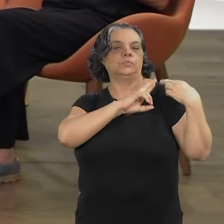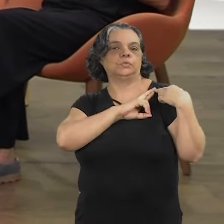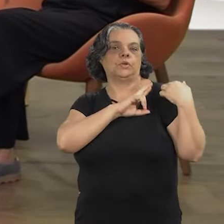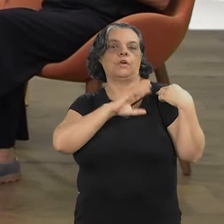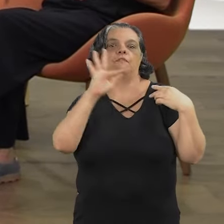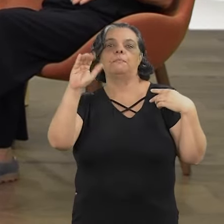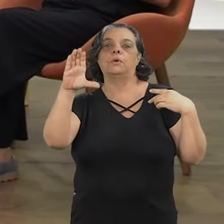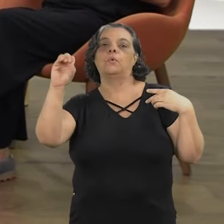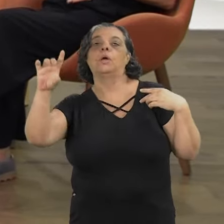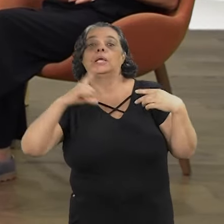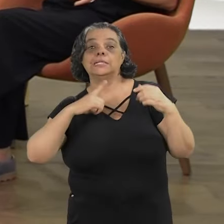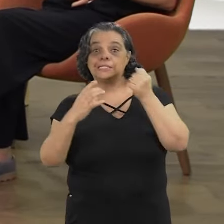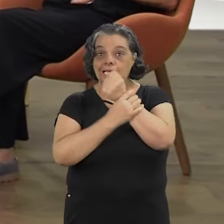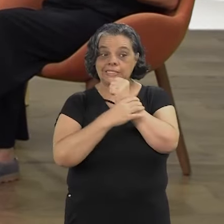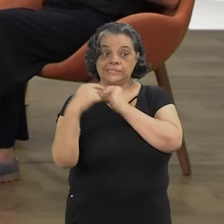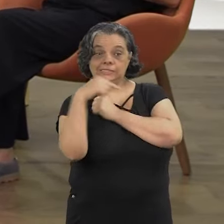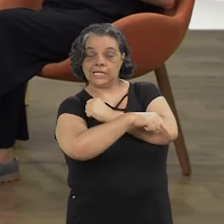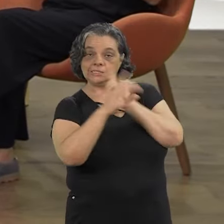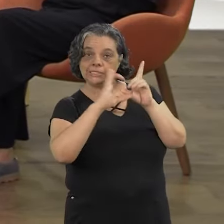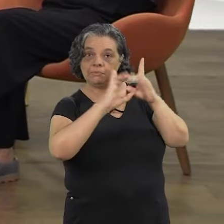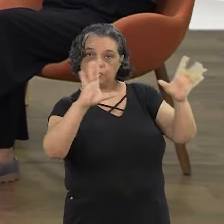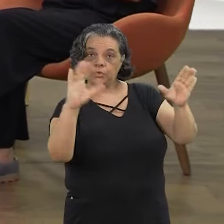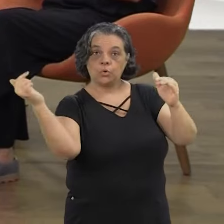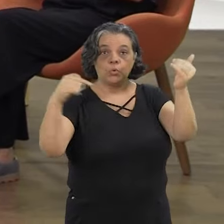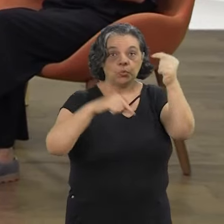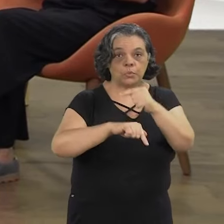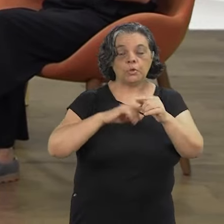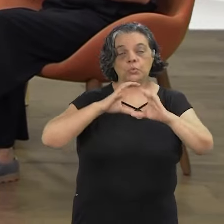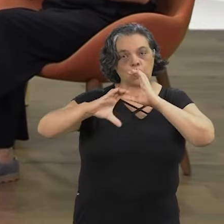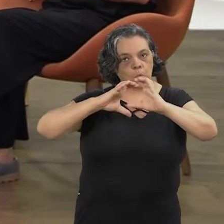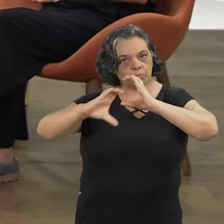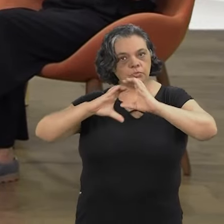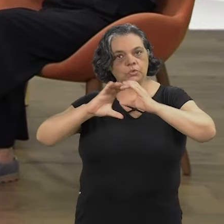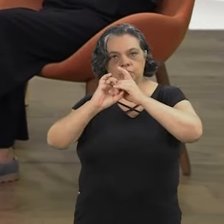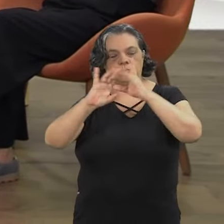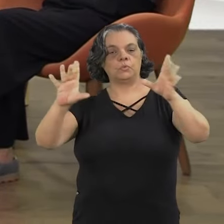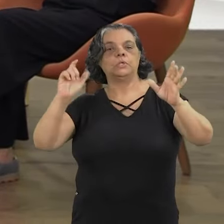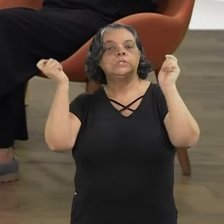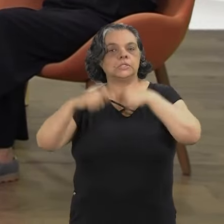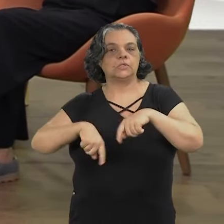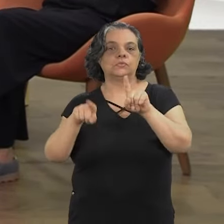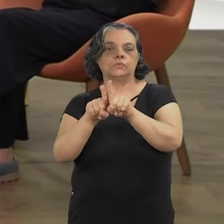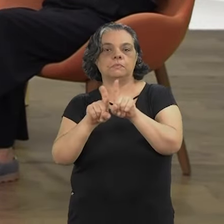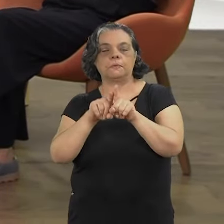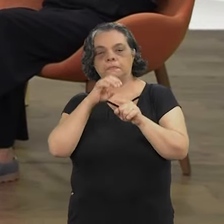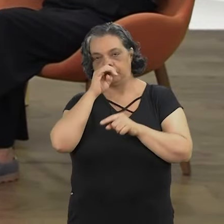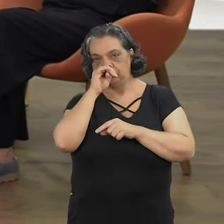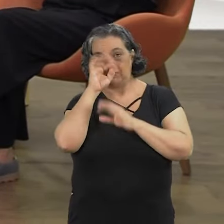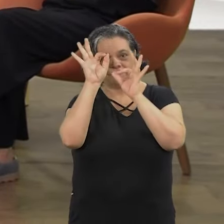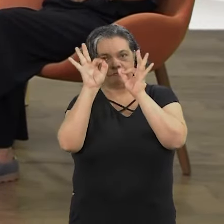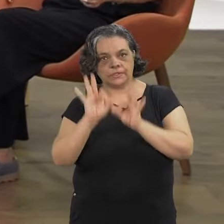fão por exemplo é garantir que essa democratização nos meios de comunicação pública sejam eh seja de fato